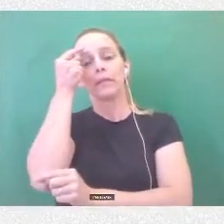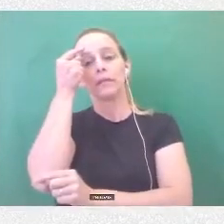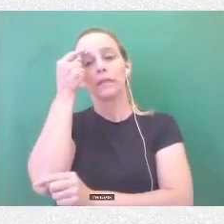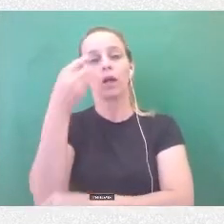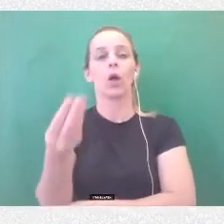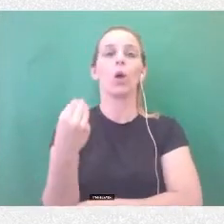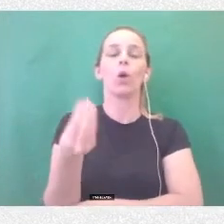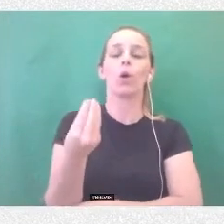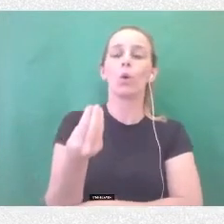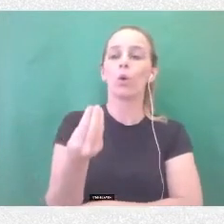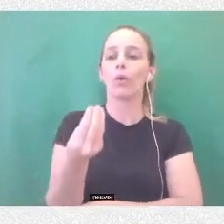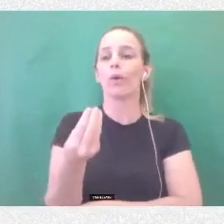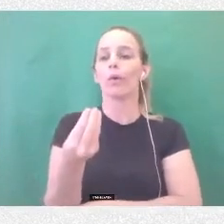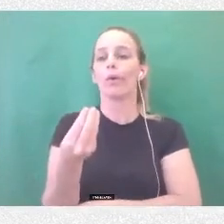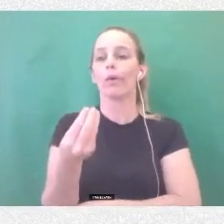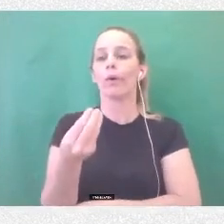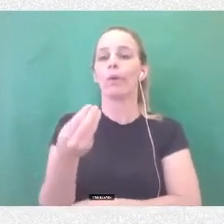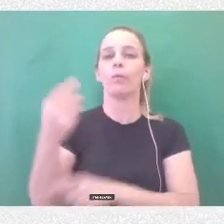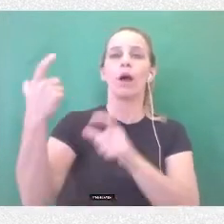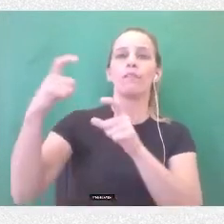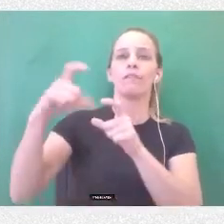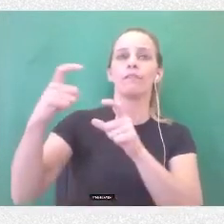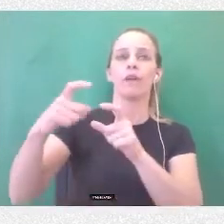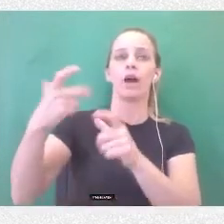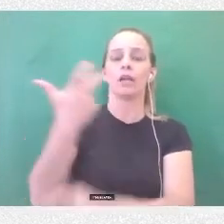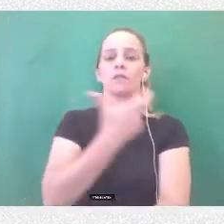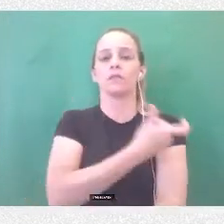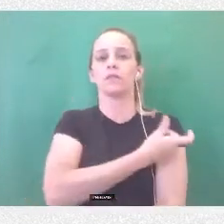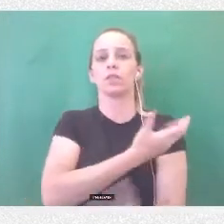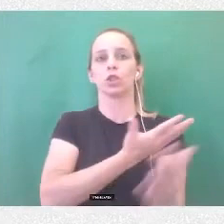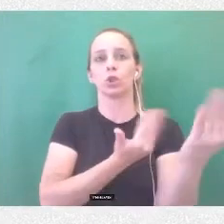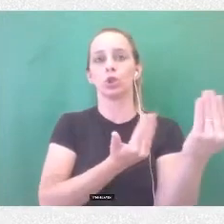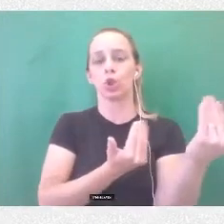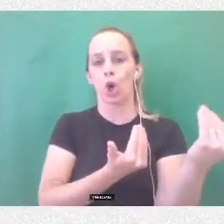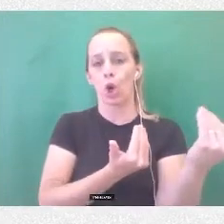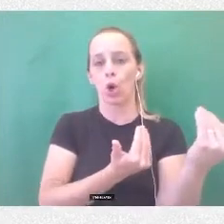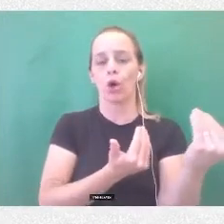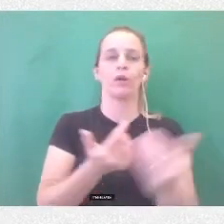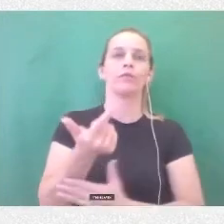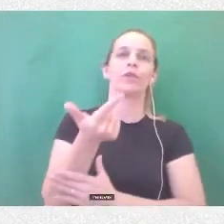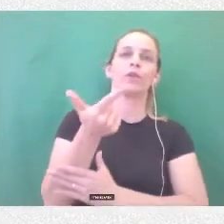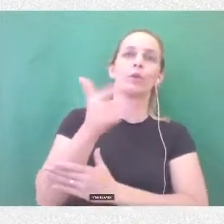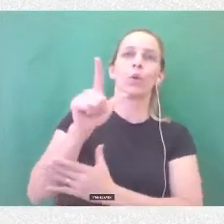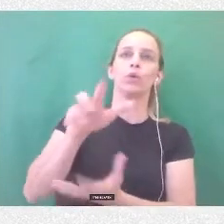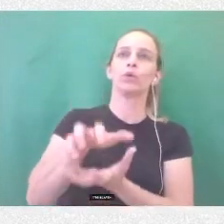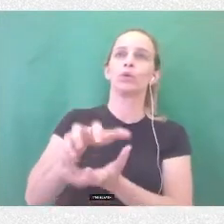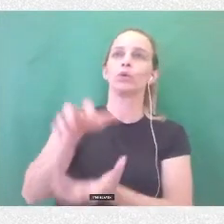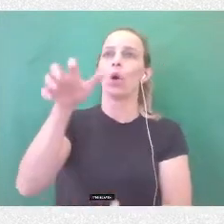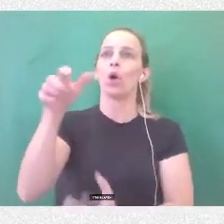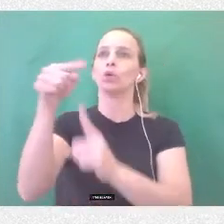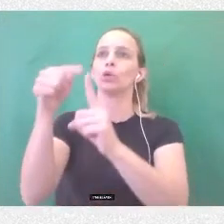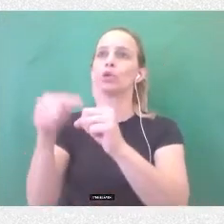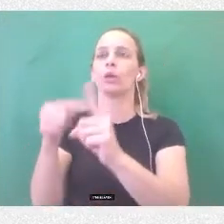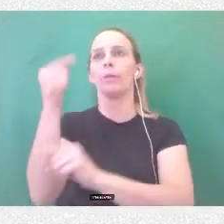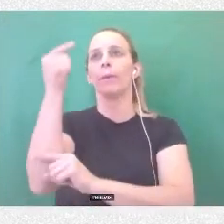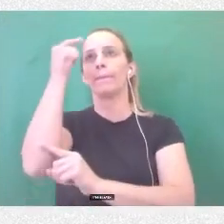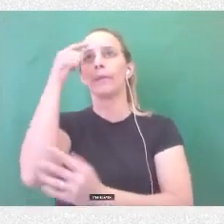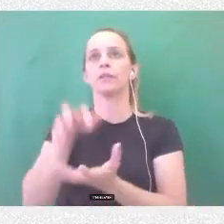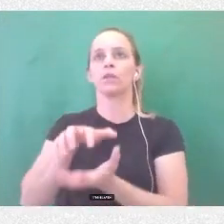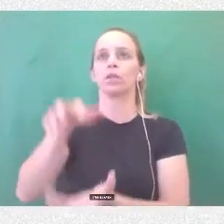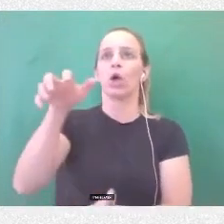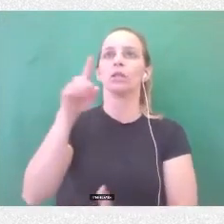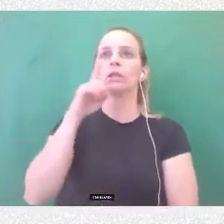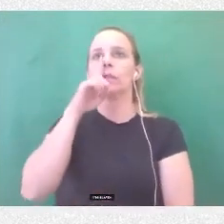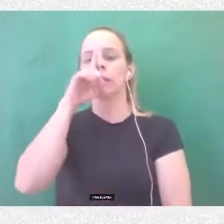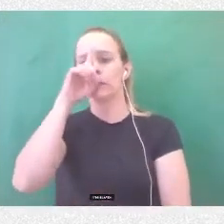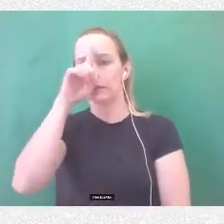né, o pessoal com a Pfizer vacinado são mais jovens, o pessoal vacinado com outras vacinas são mais idosos, a gente pode pensar que os idosos têm um risco maior de